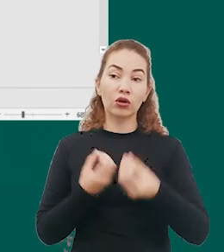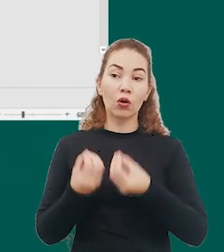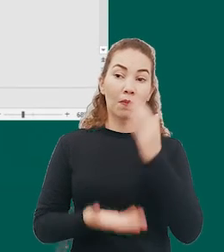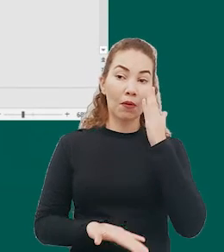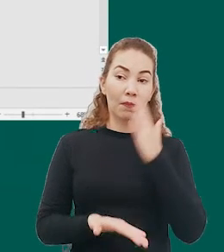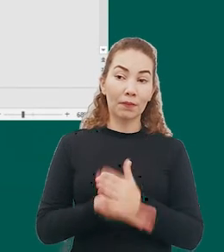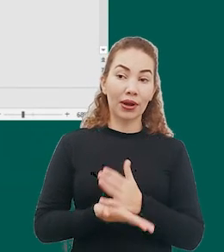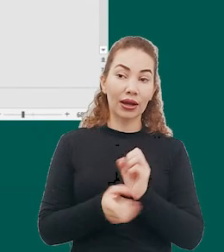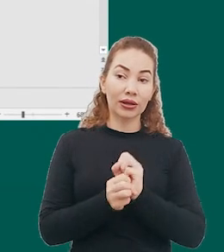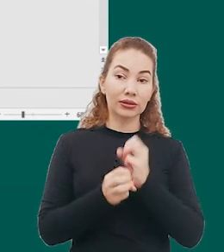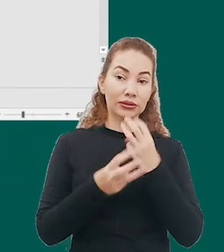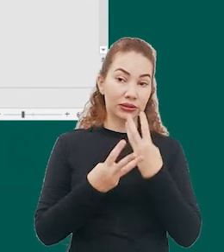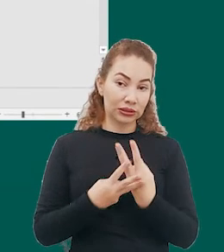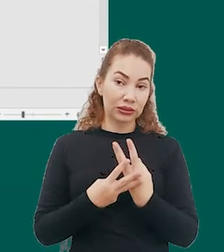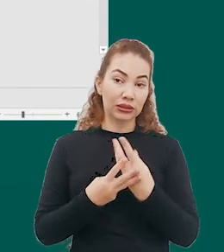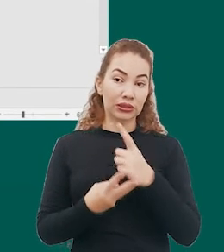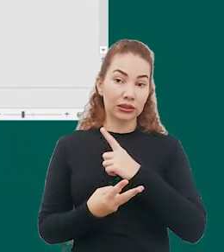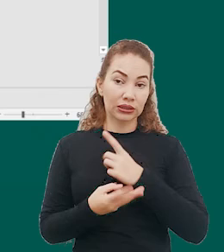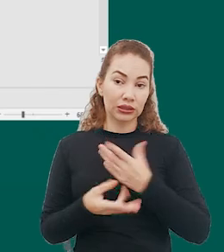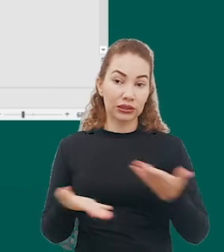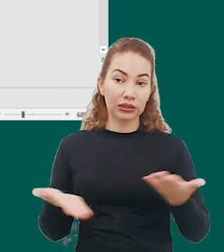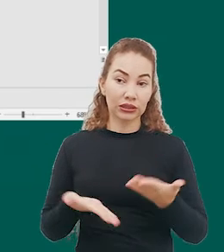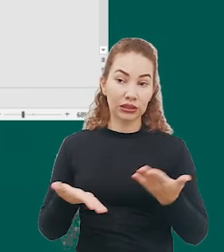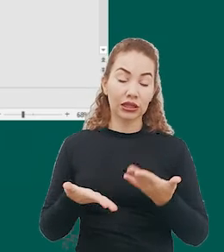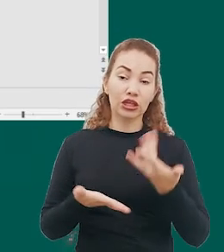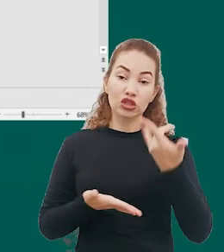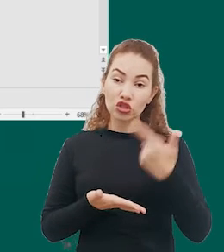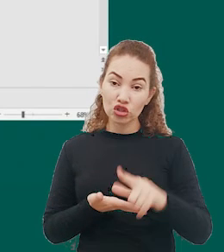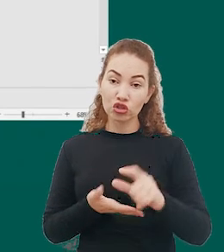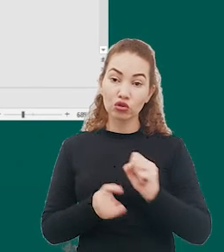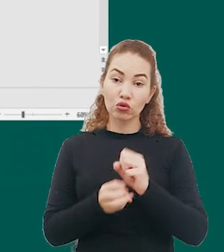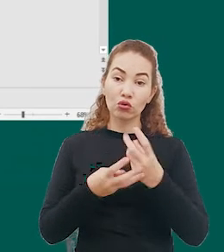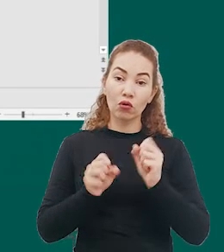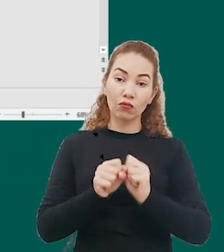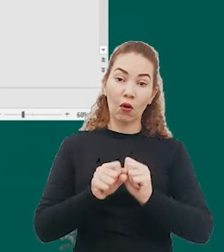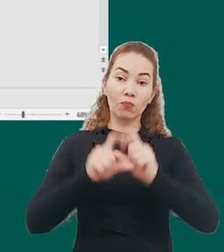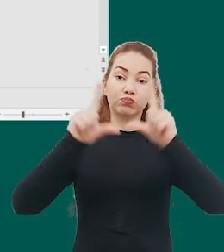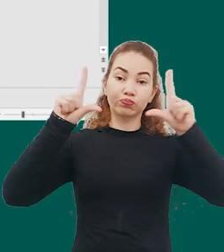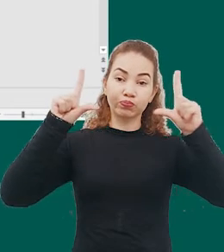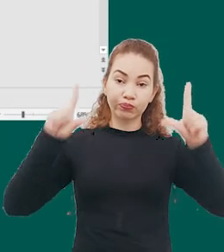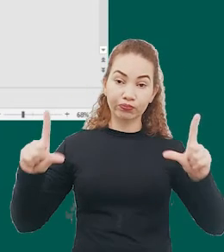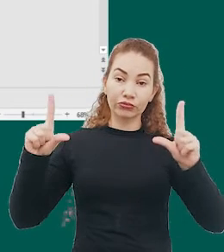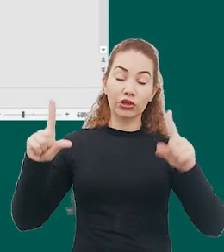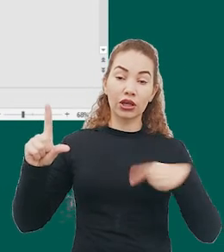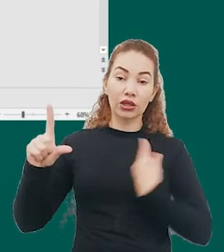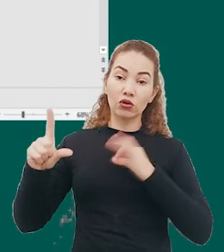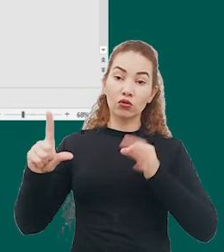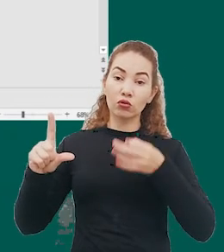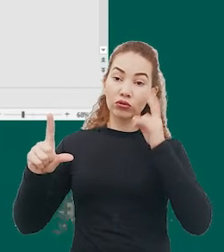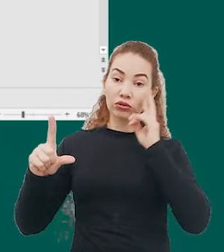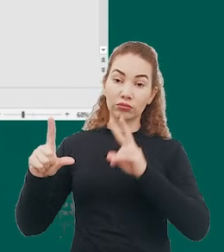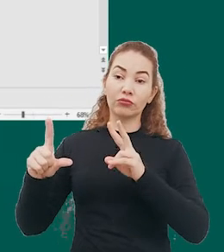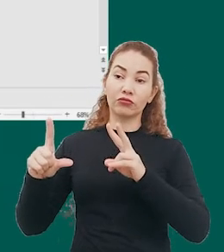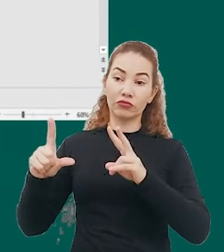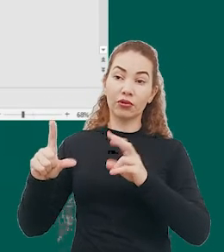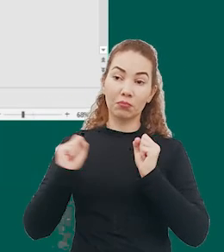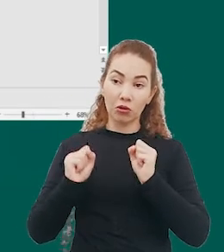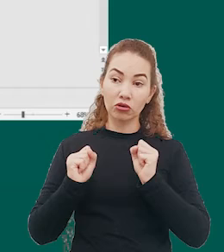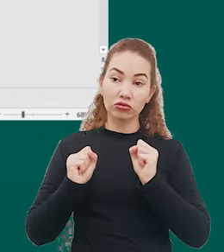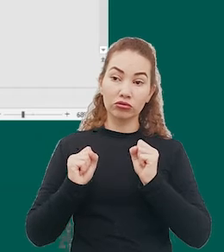parar esse compartilhamento que tem agora e recompartilhar a tela inteira, que daí a gente vai conseguir ver exatamente o que tu tá falando, pode